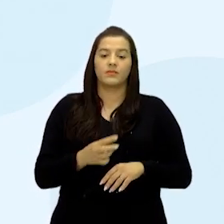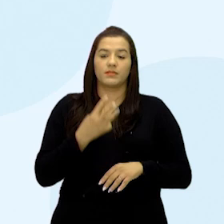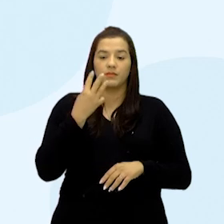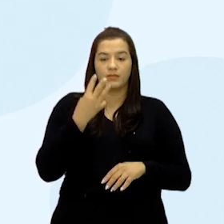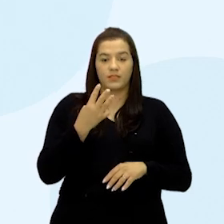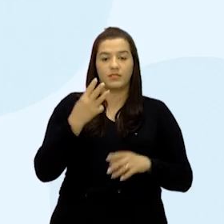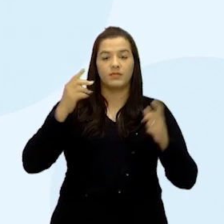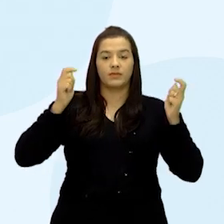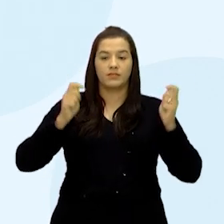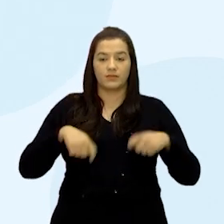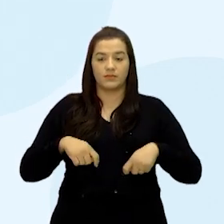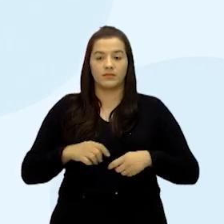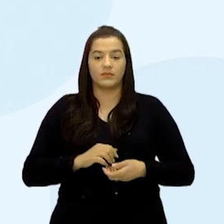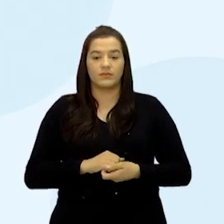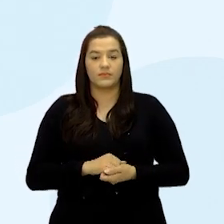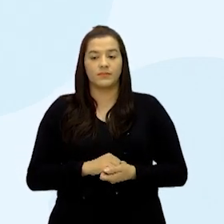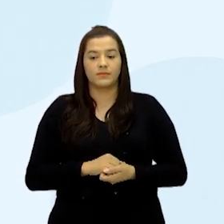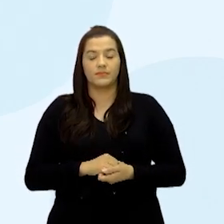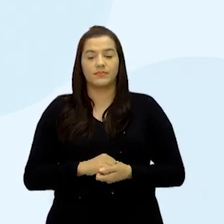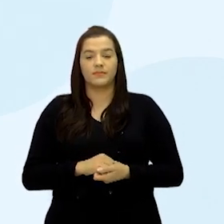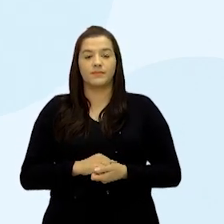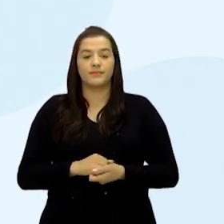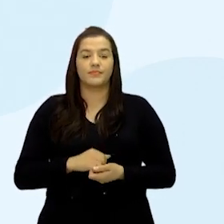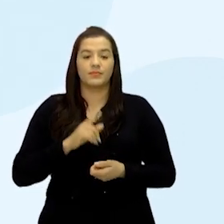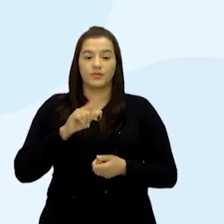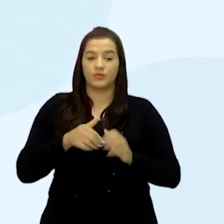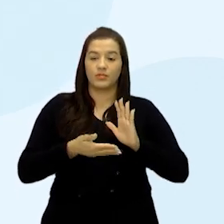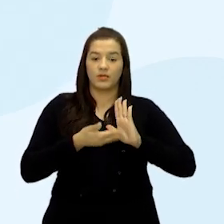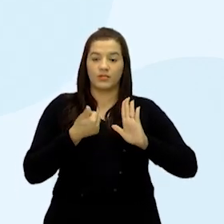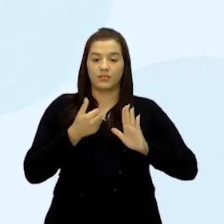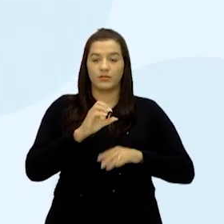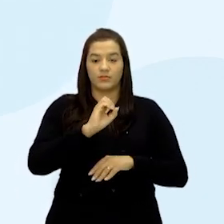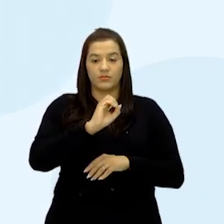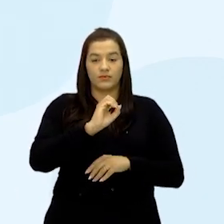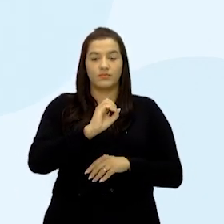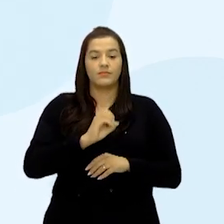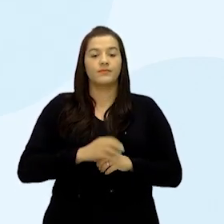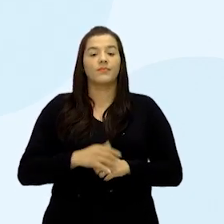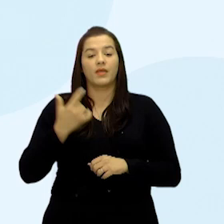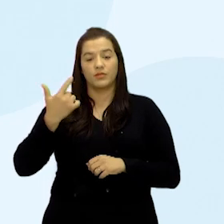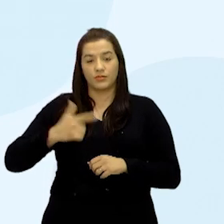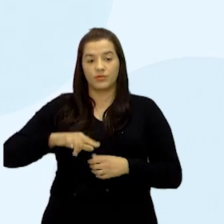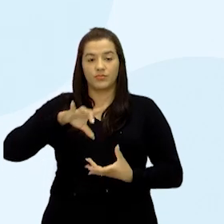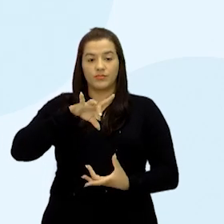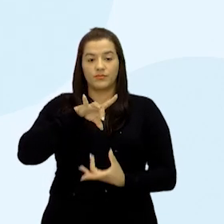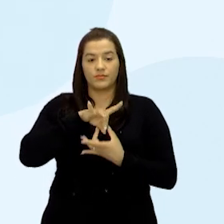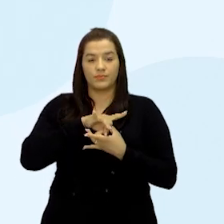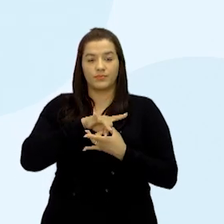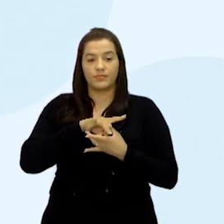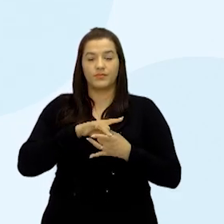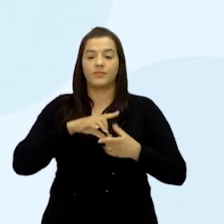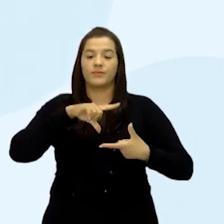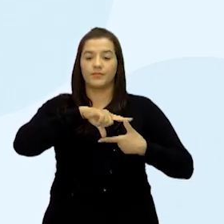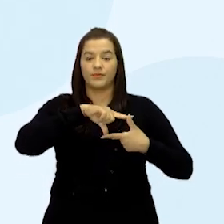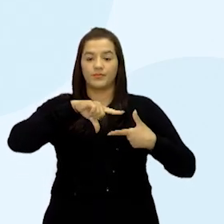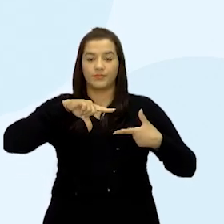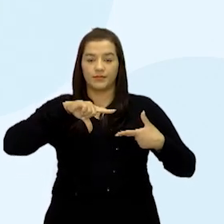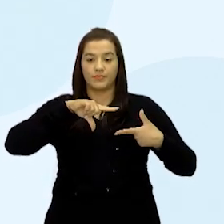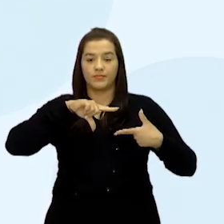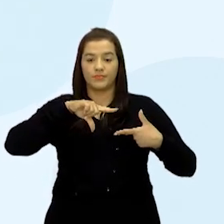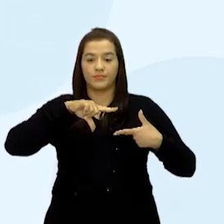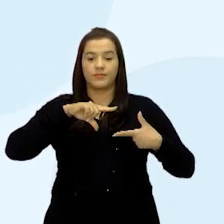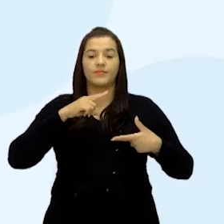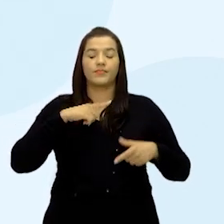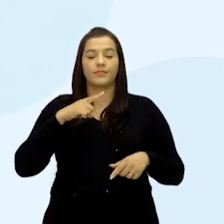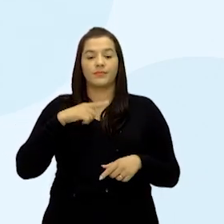já daria certo, né? Já era suficiente, muito bem. Tirando o 0, olha lá. Aí ele conectou mais um comando aí, de novo,